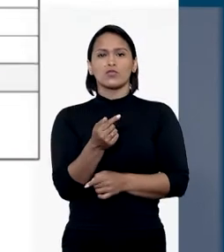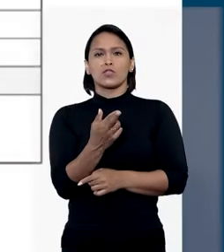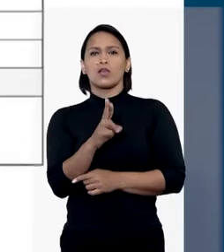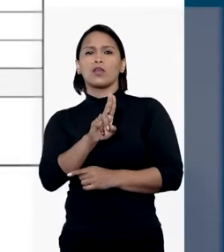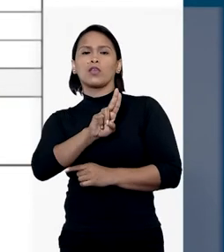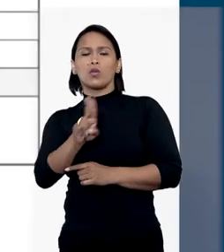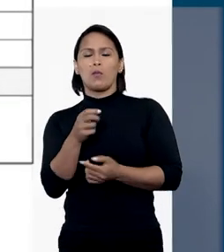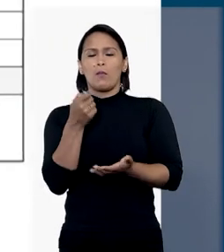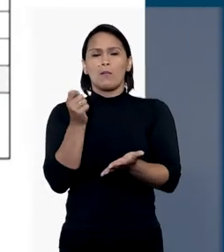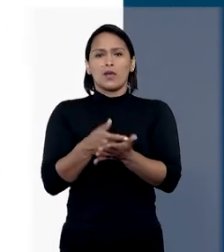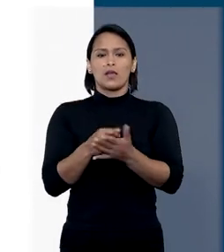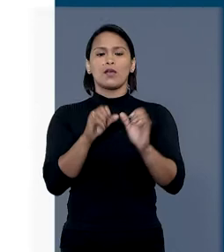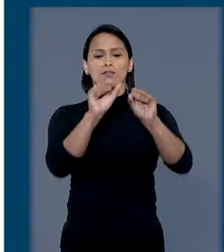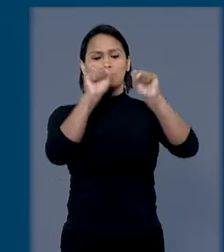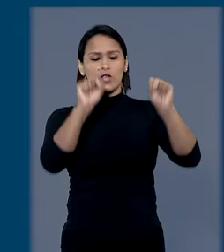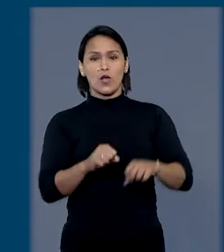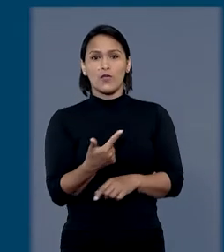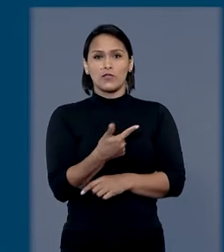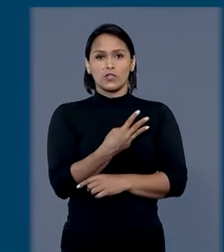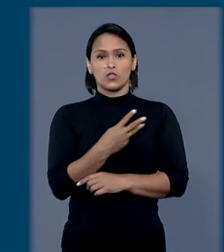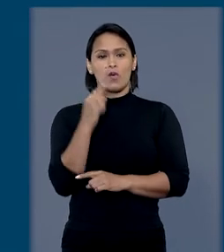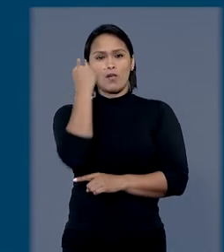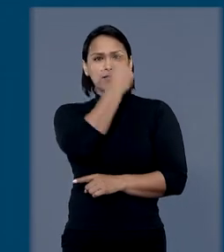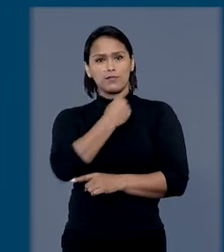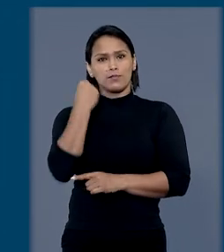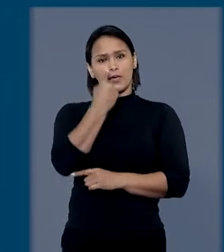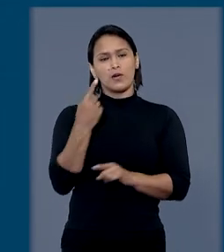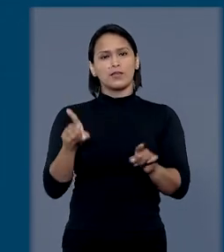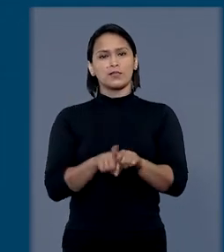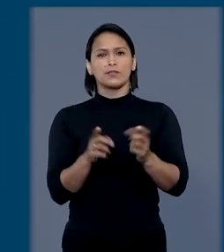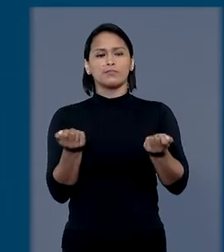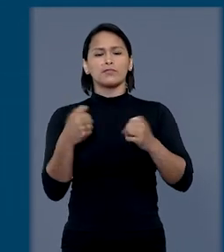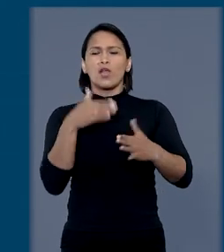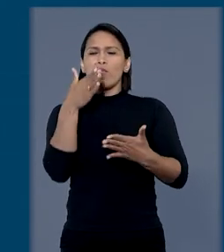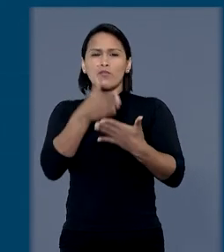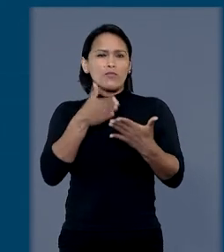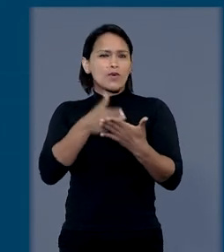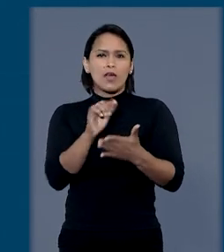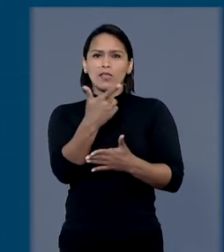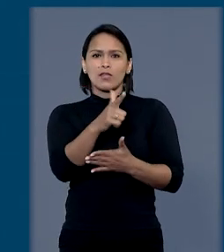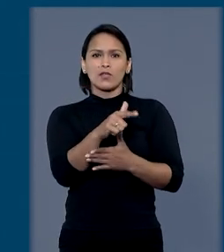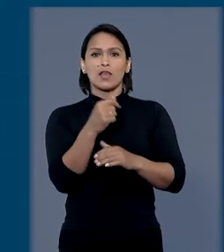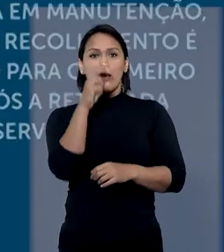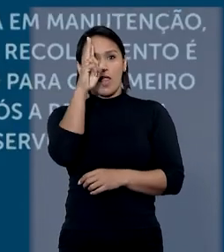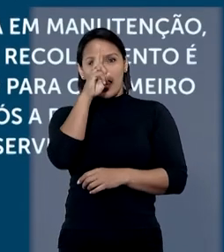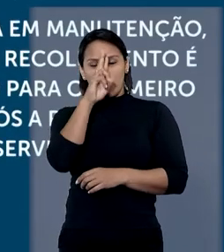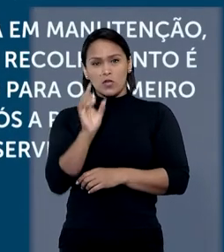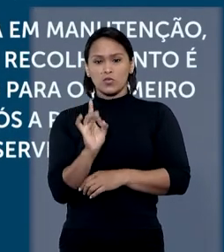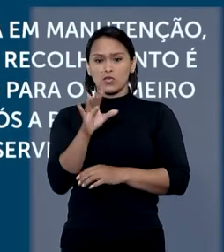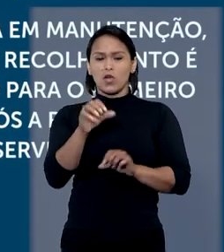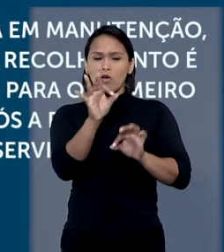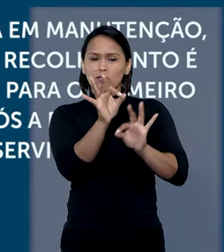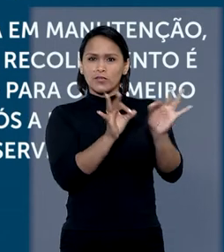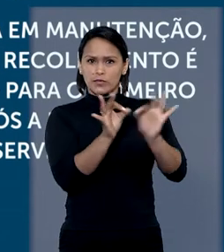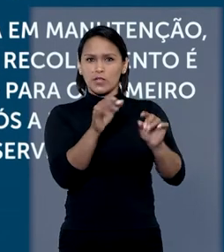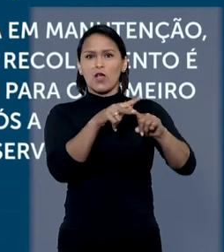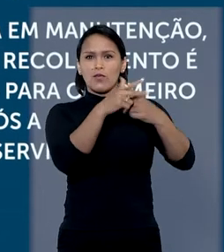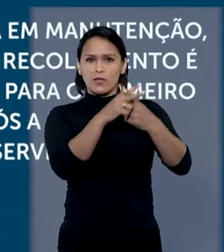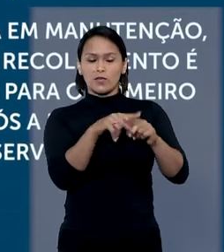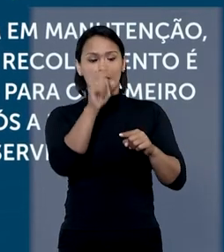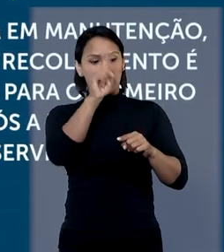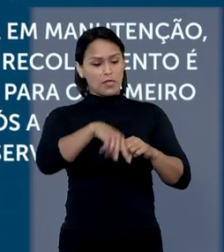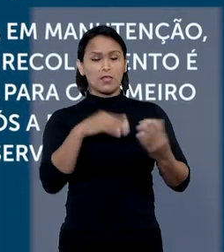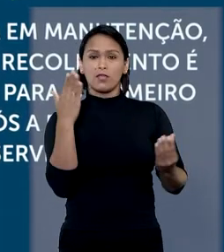sistema GRU Cobrança está disponível 24 horas por dia, ininterruptamente, ressalvados os períodos de